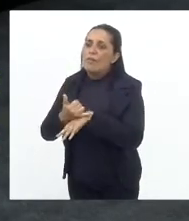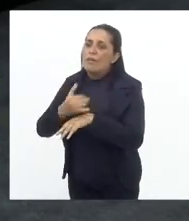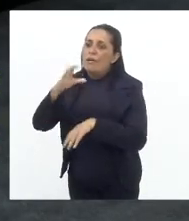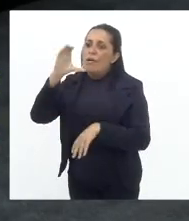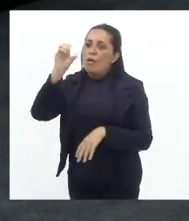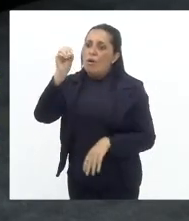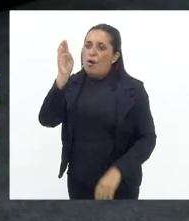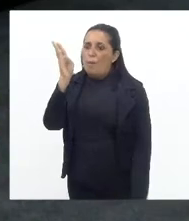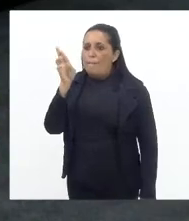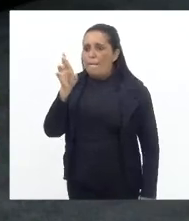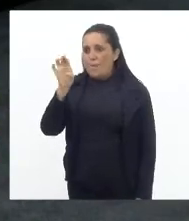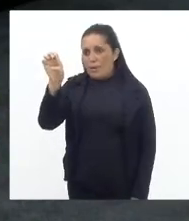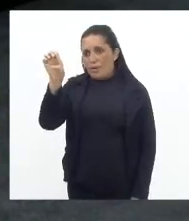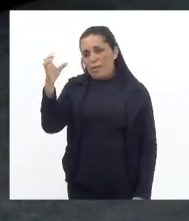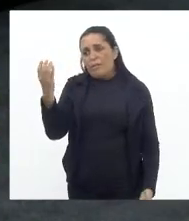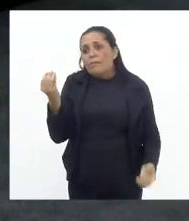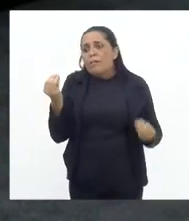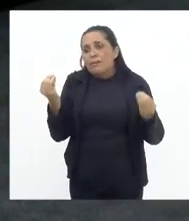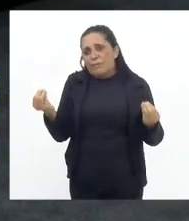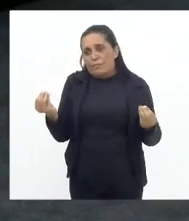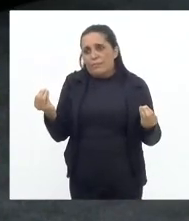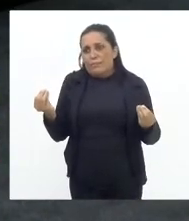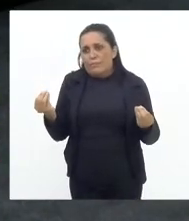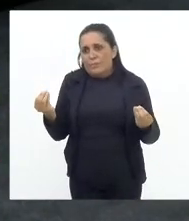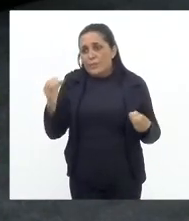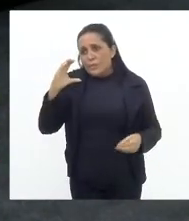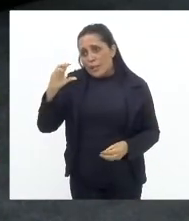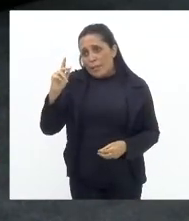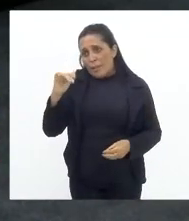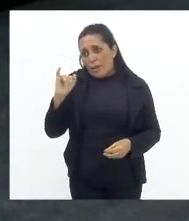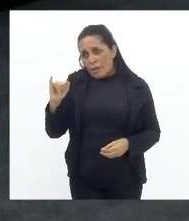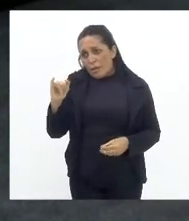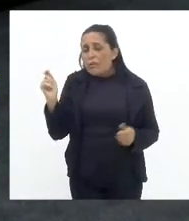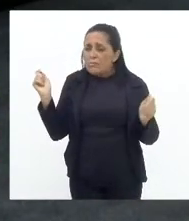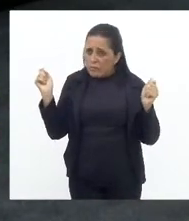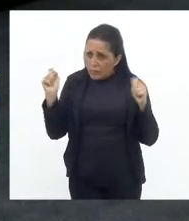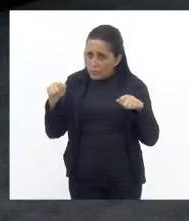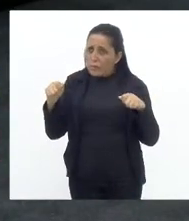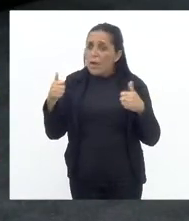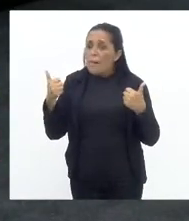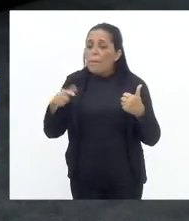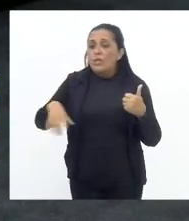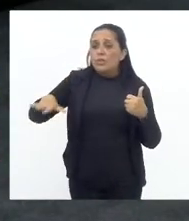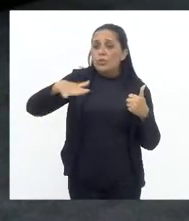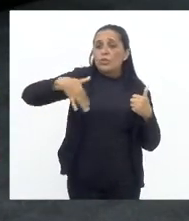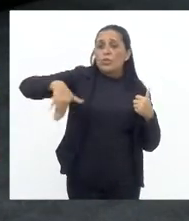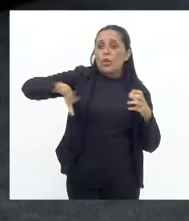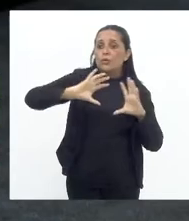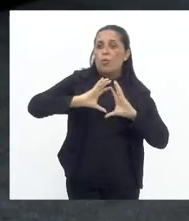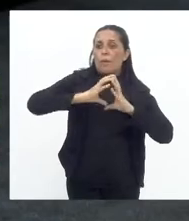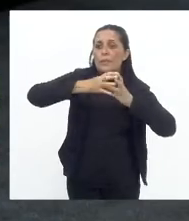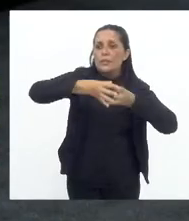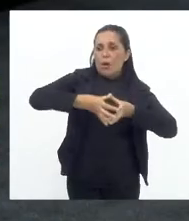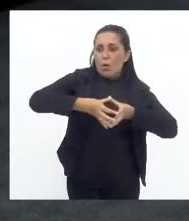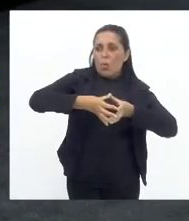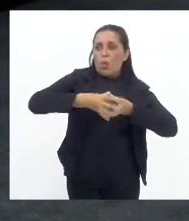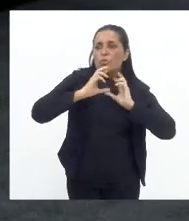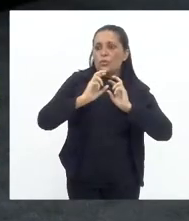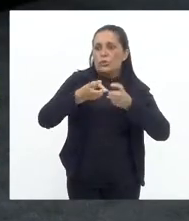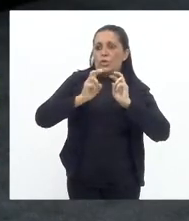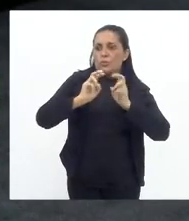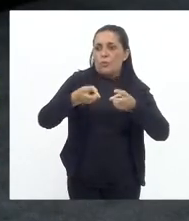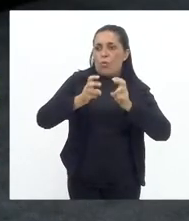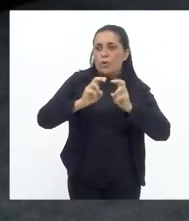cobre Então eu fico o seguinte a CPI é pertinente mas nós pela comissão de transporte